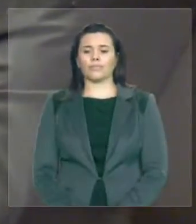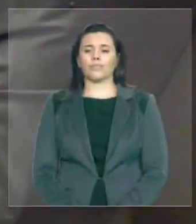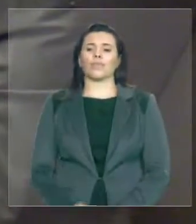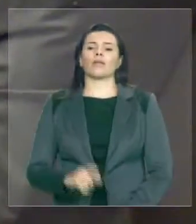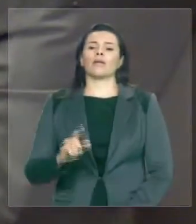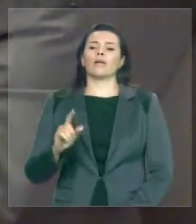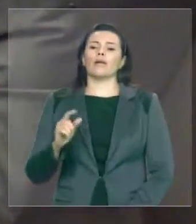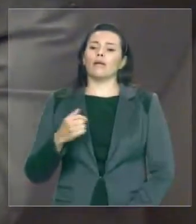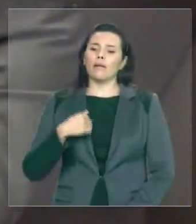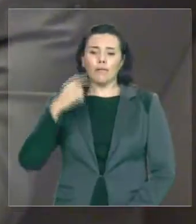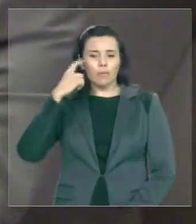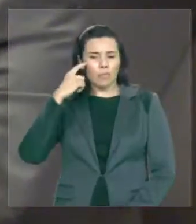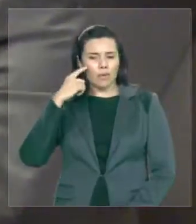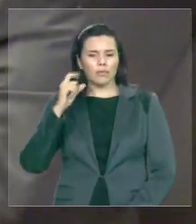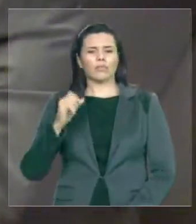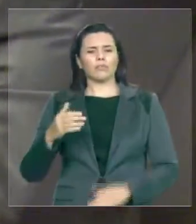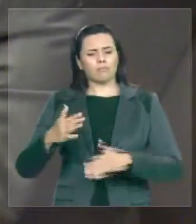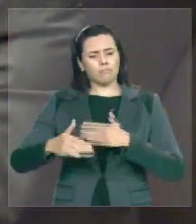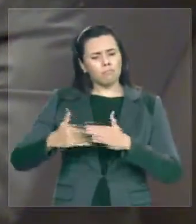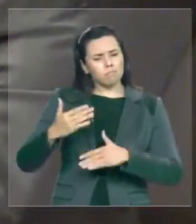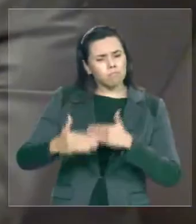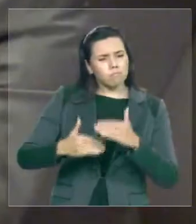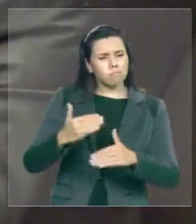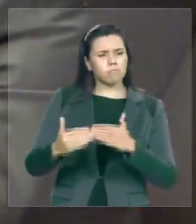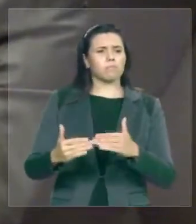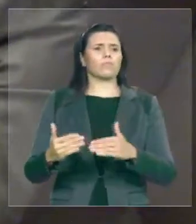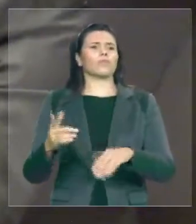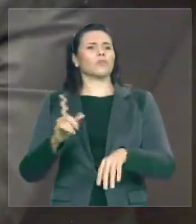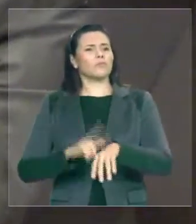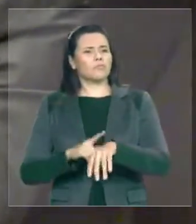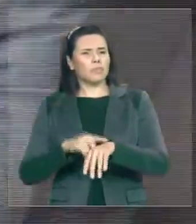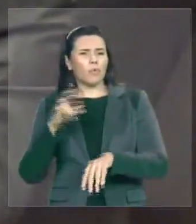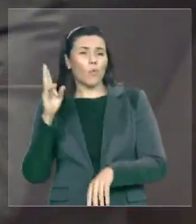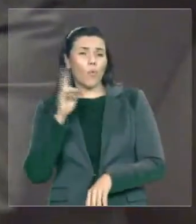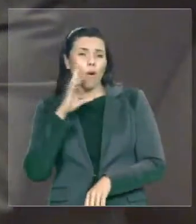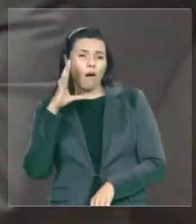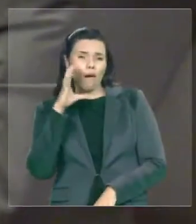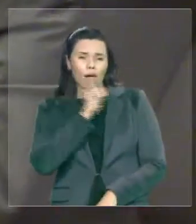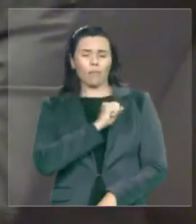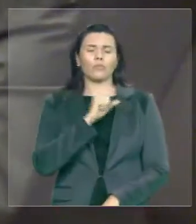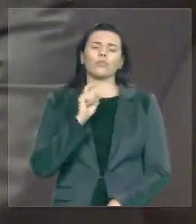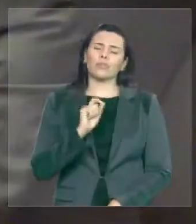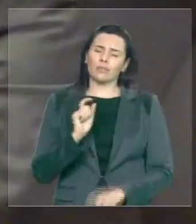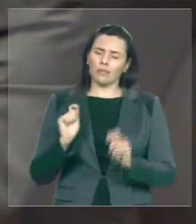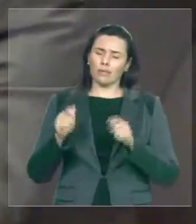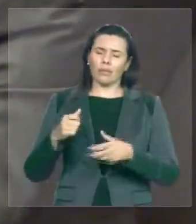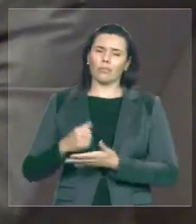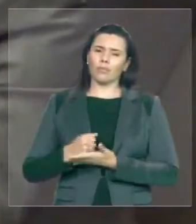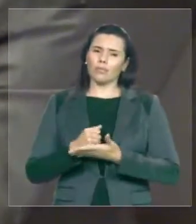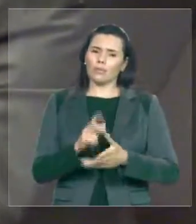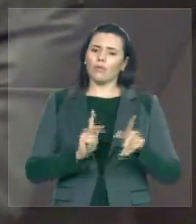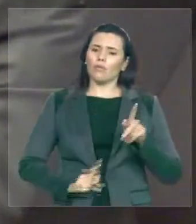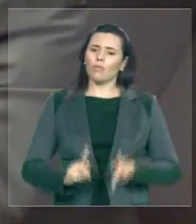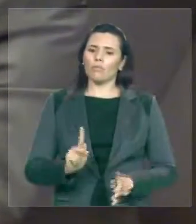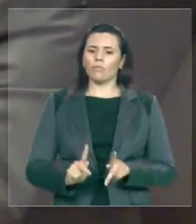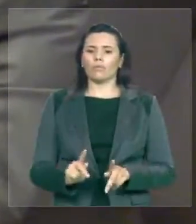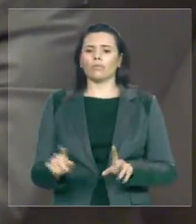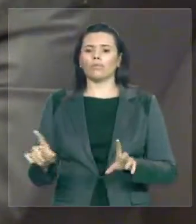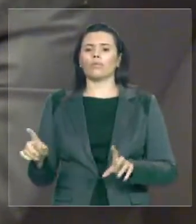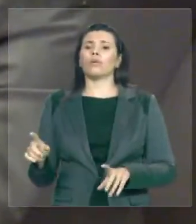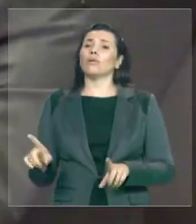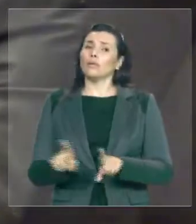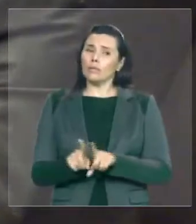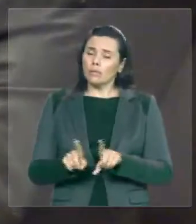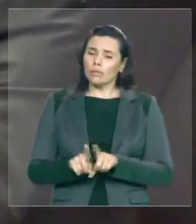tempo possível, dentro dos trâmites legais, e que vai, sem dúvida nenhuma, beneficiar a população e coroar, mais uma vez,